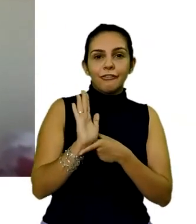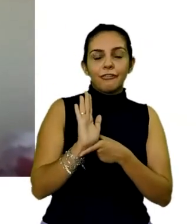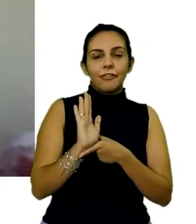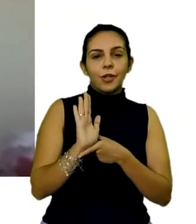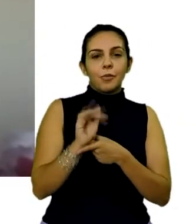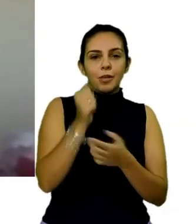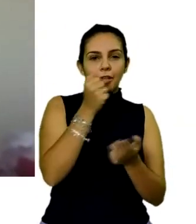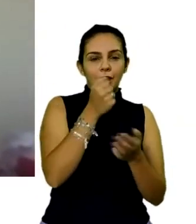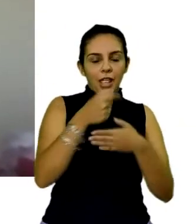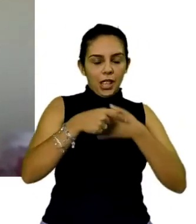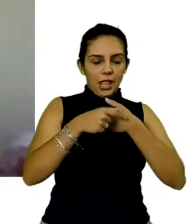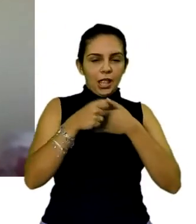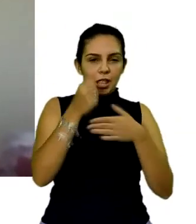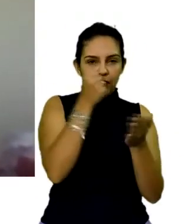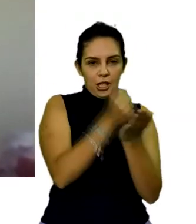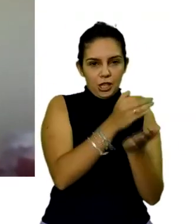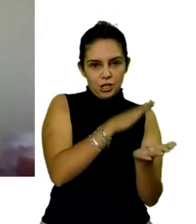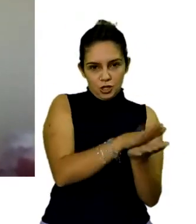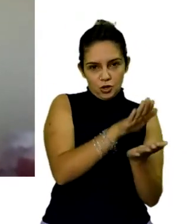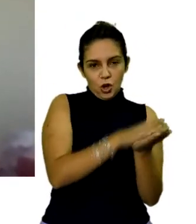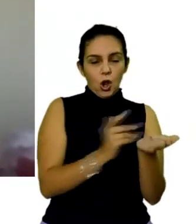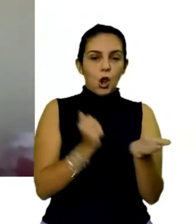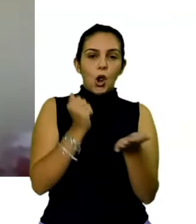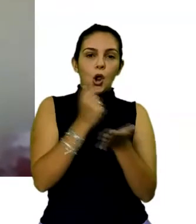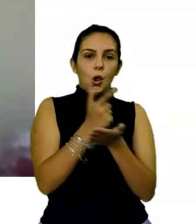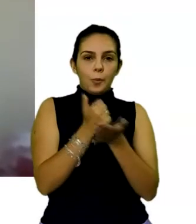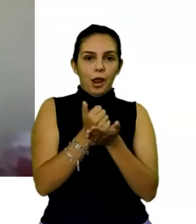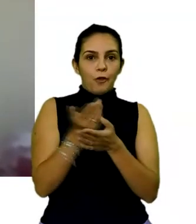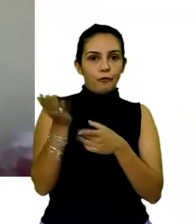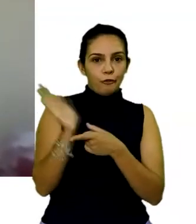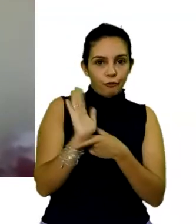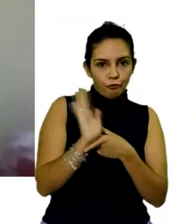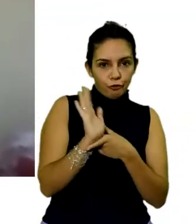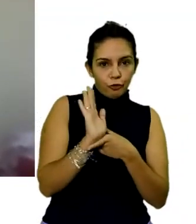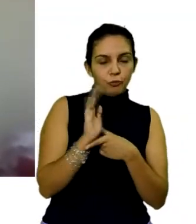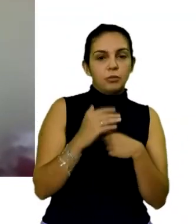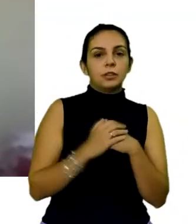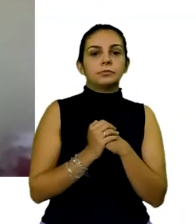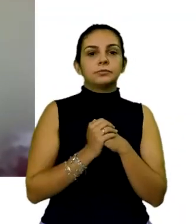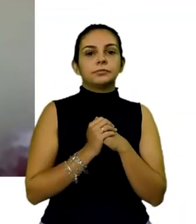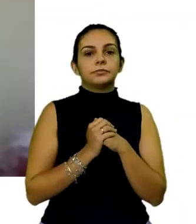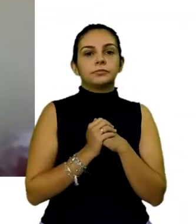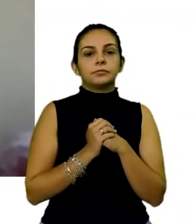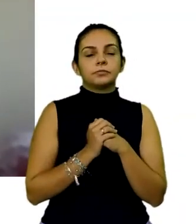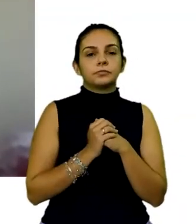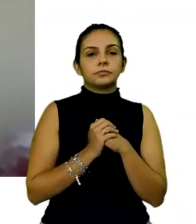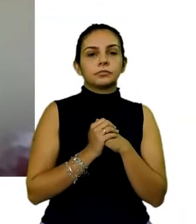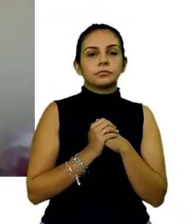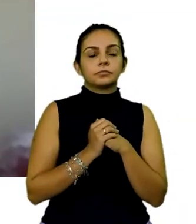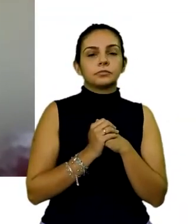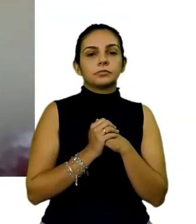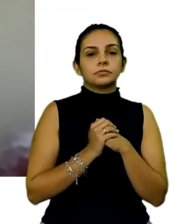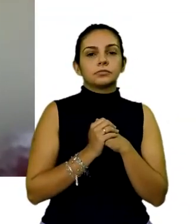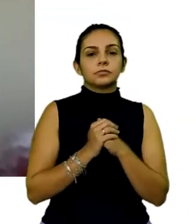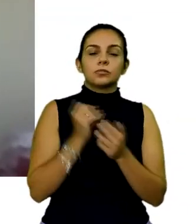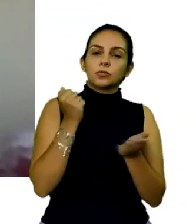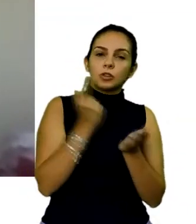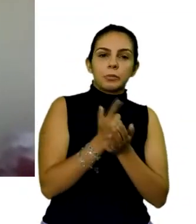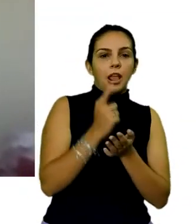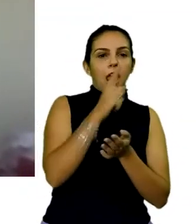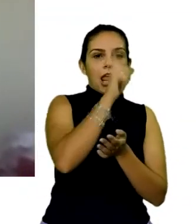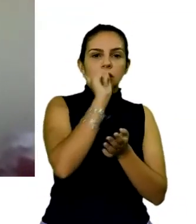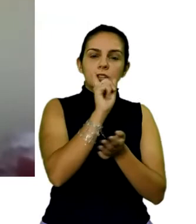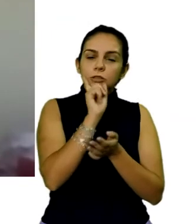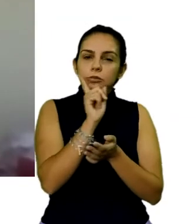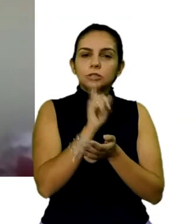compravam os filmes para reprodução, né, os fotolitos para reprodução, compravam na Europa,